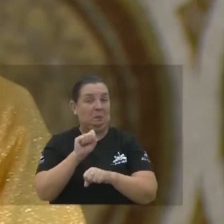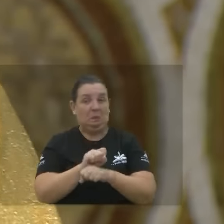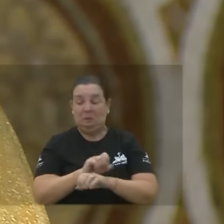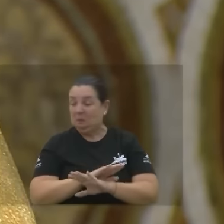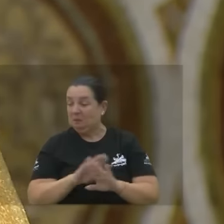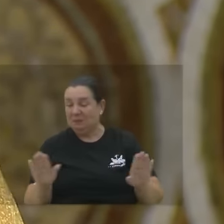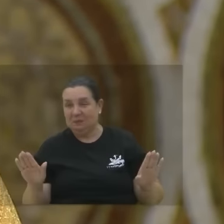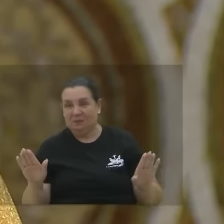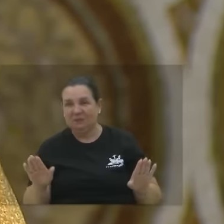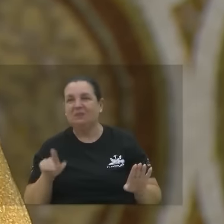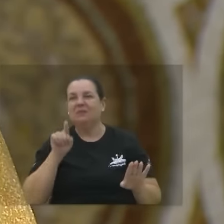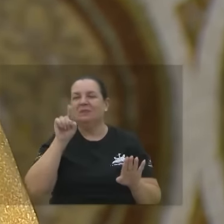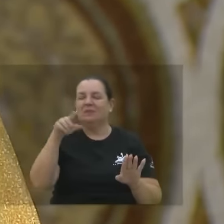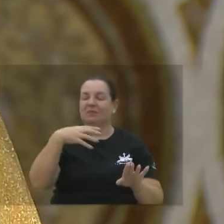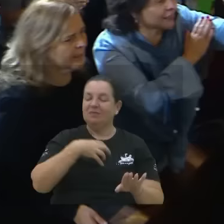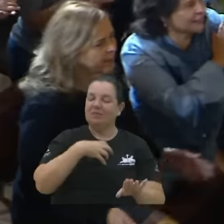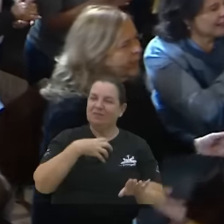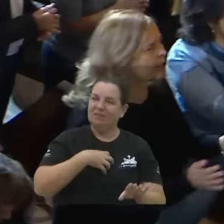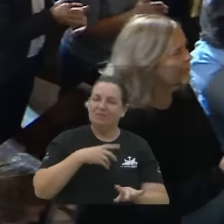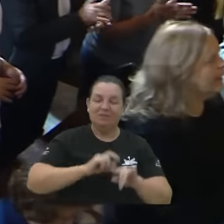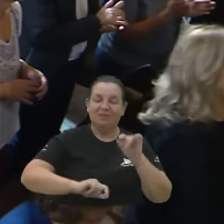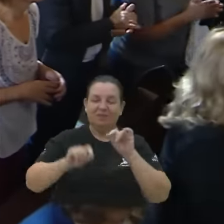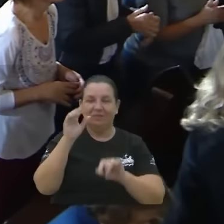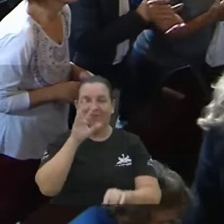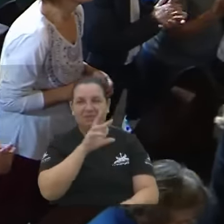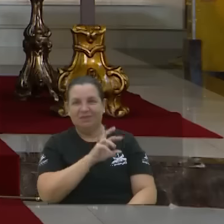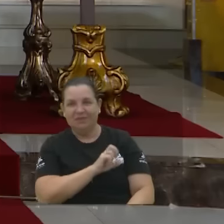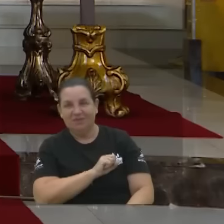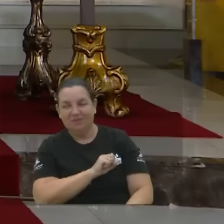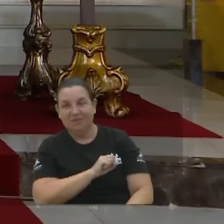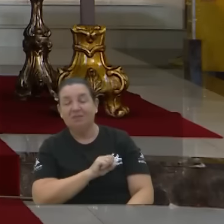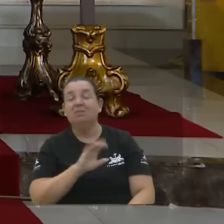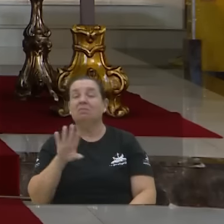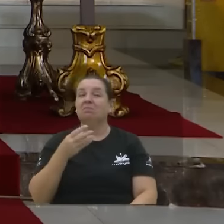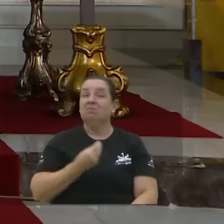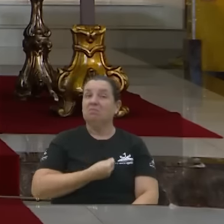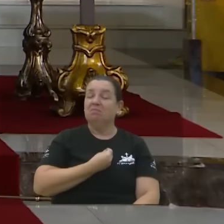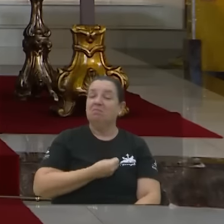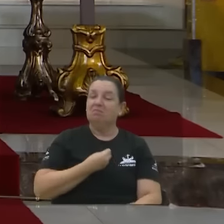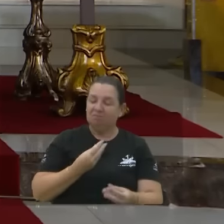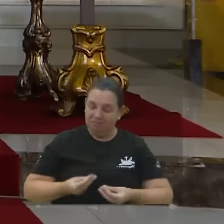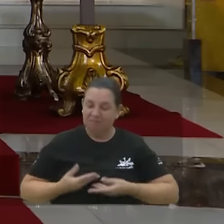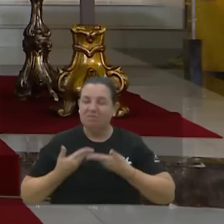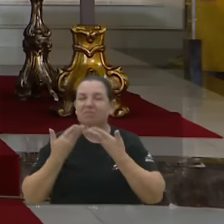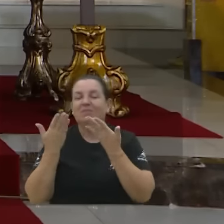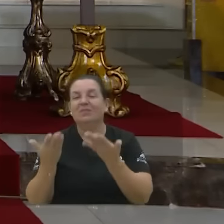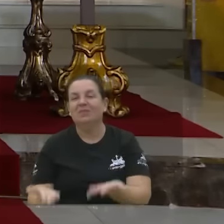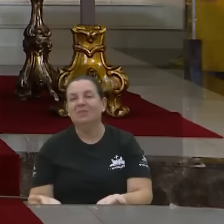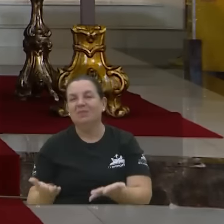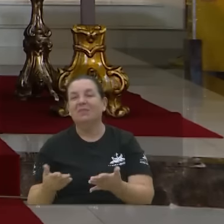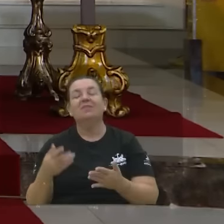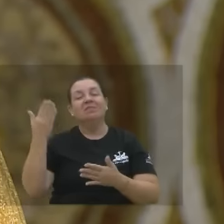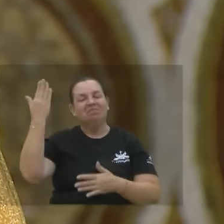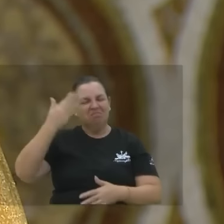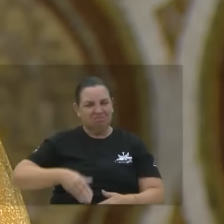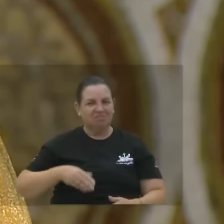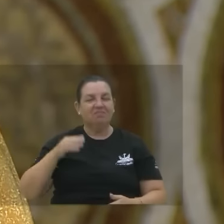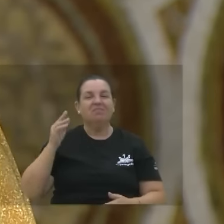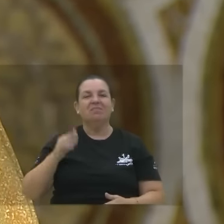parar. Isso é gesto de quem ama, de quem vive a se doar. Isso é prova de